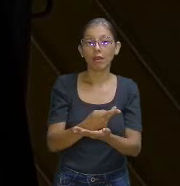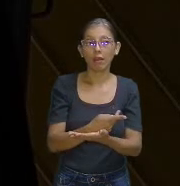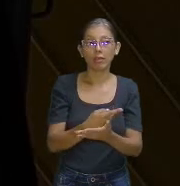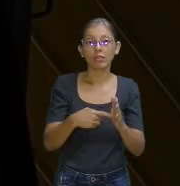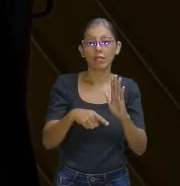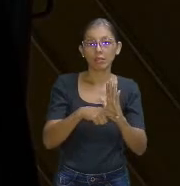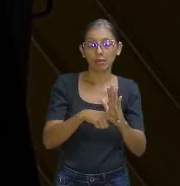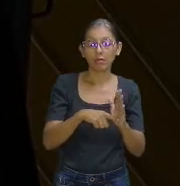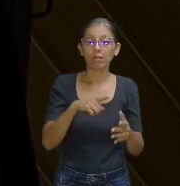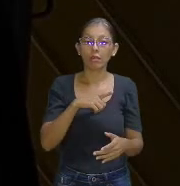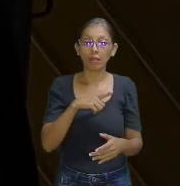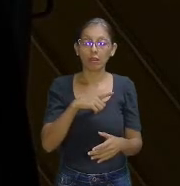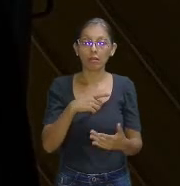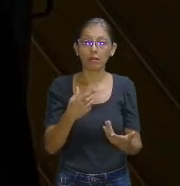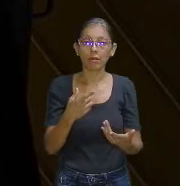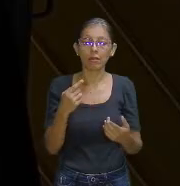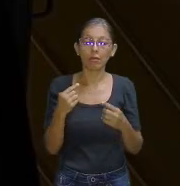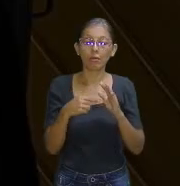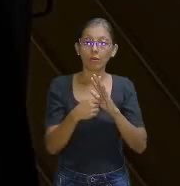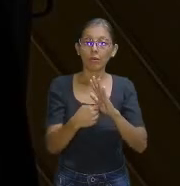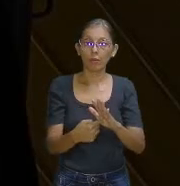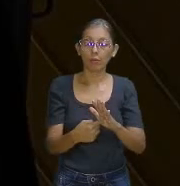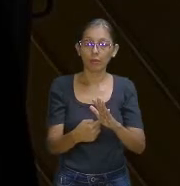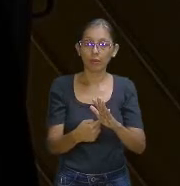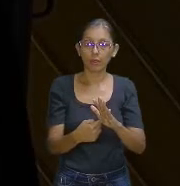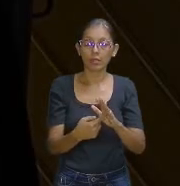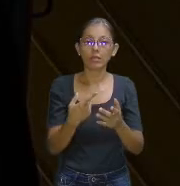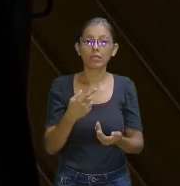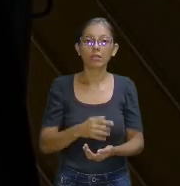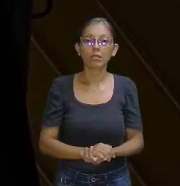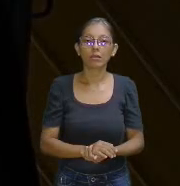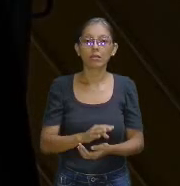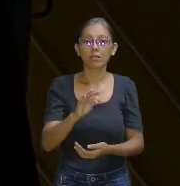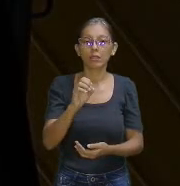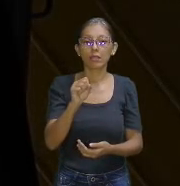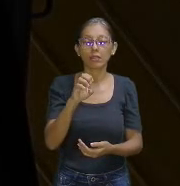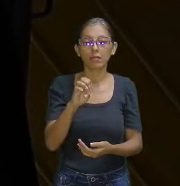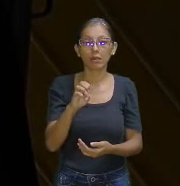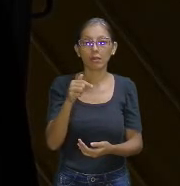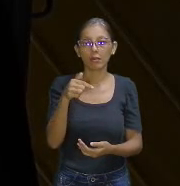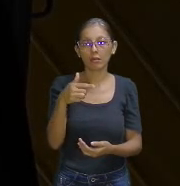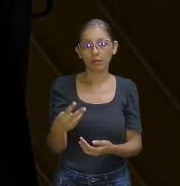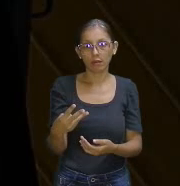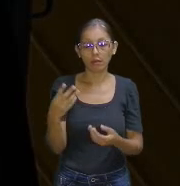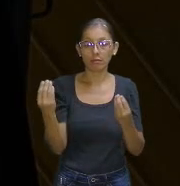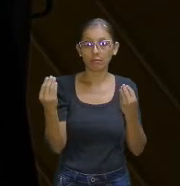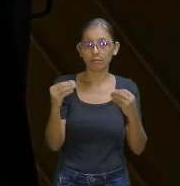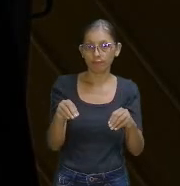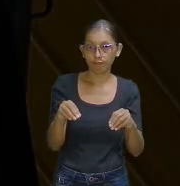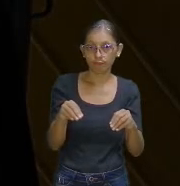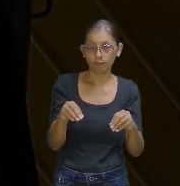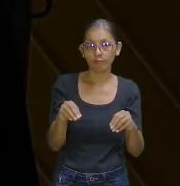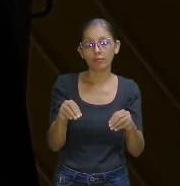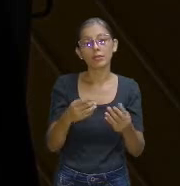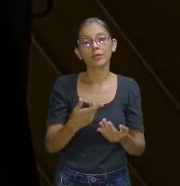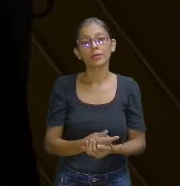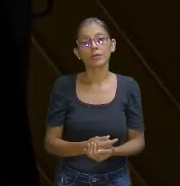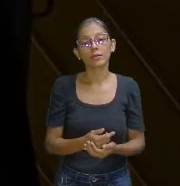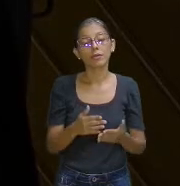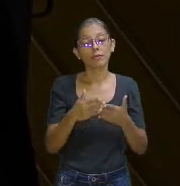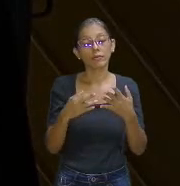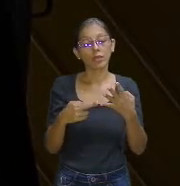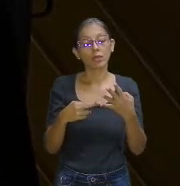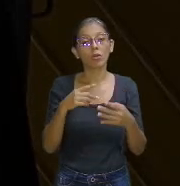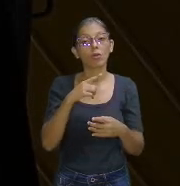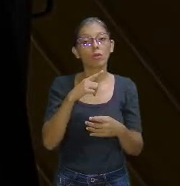na súmula 73 do TSE para reconhecer a fraude. Requerem o provimento do recurso para reformar a sentença